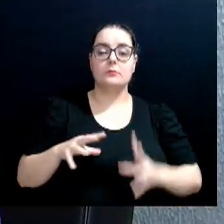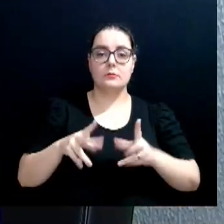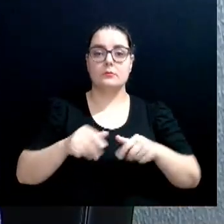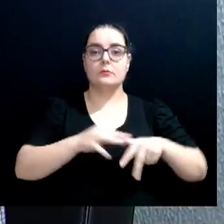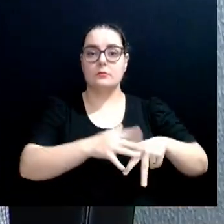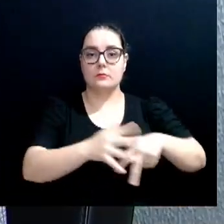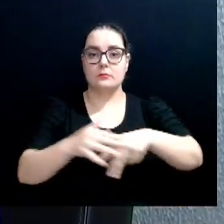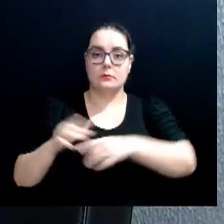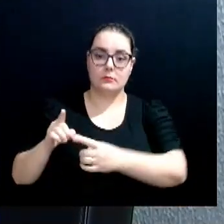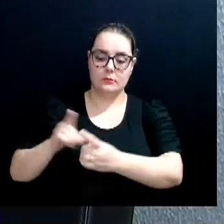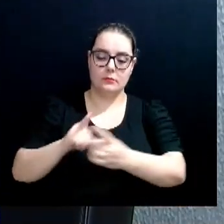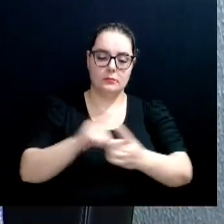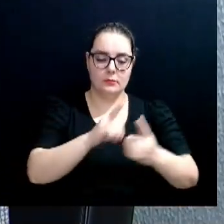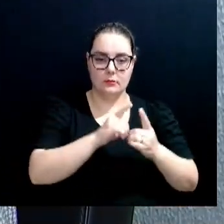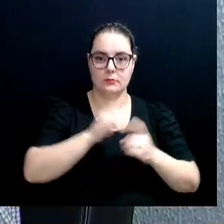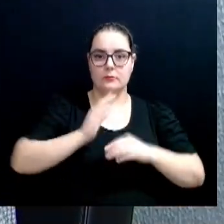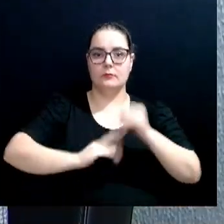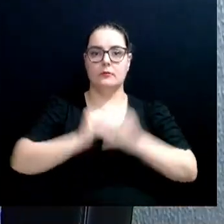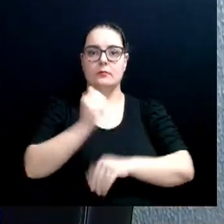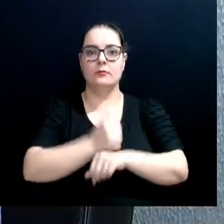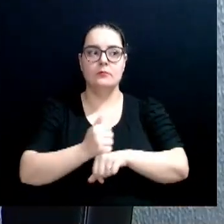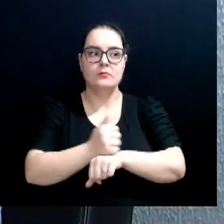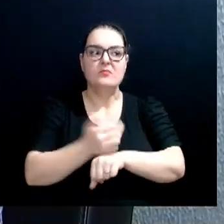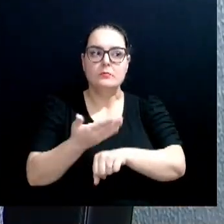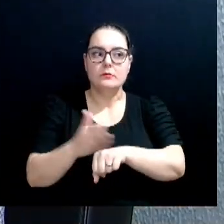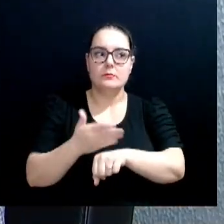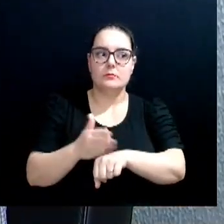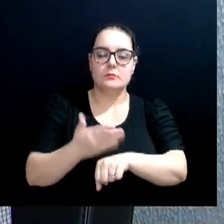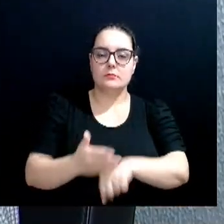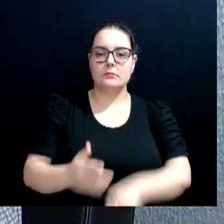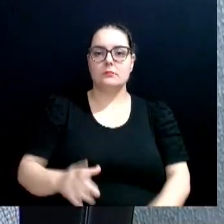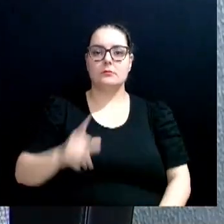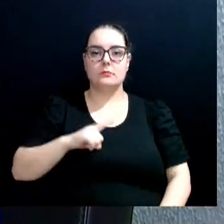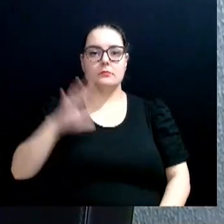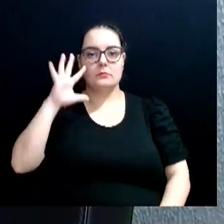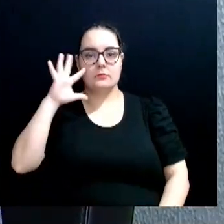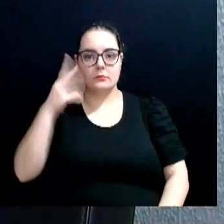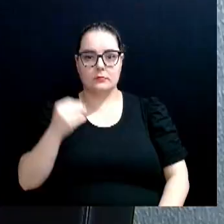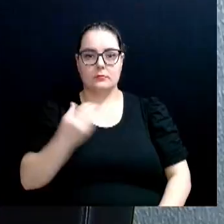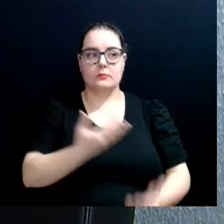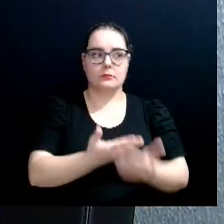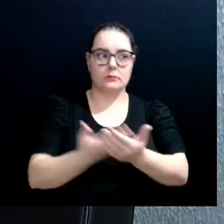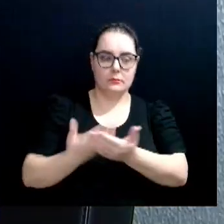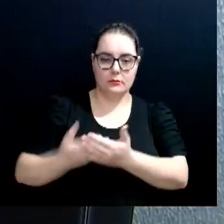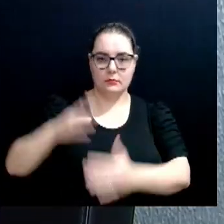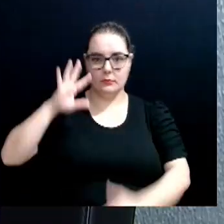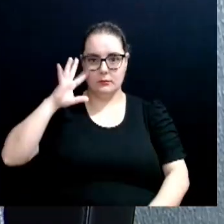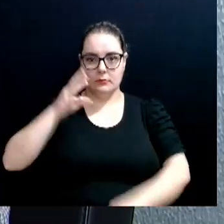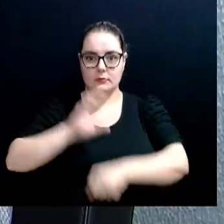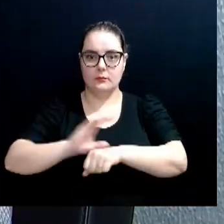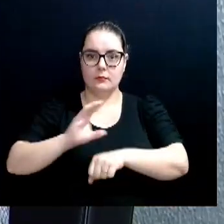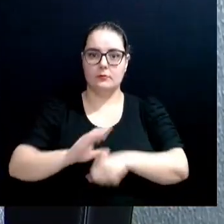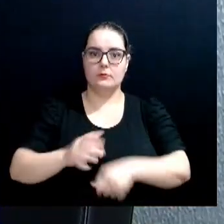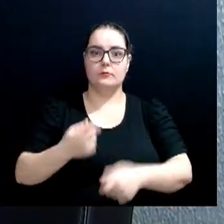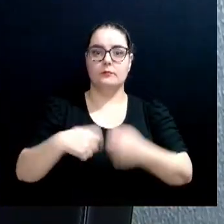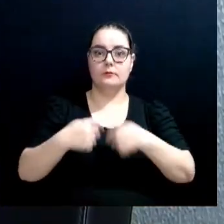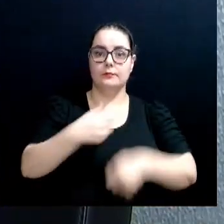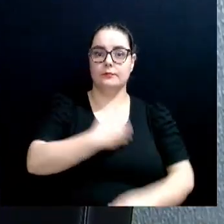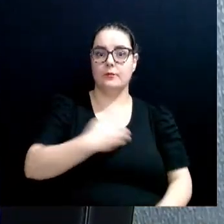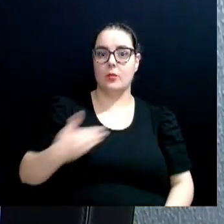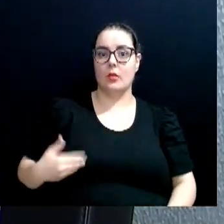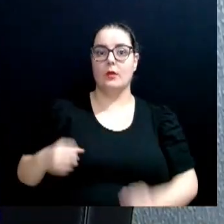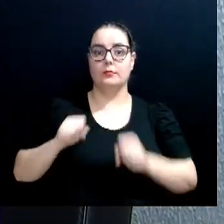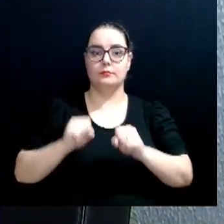por profissionais treinados, profissionais que tenham conhecimento, né, que a administração pública possa